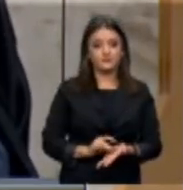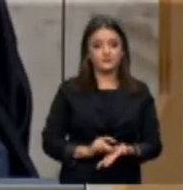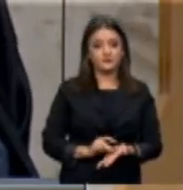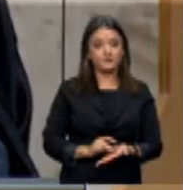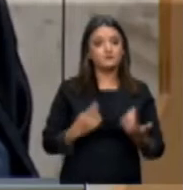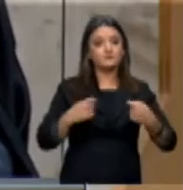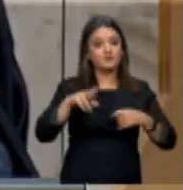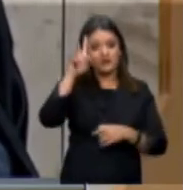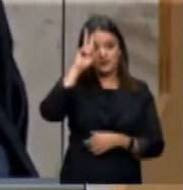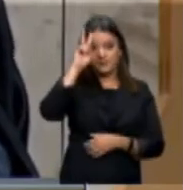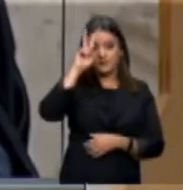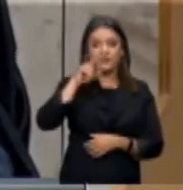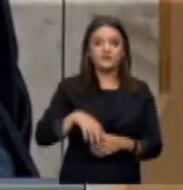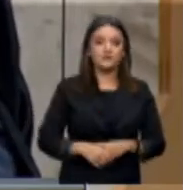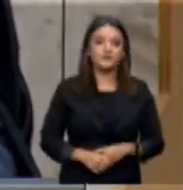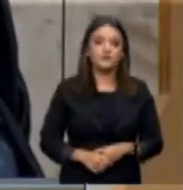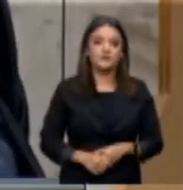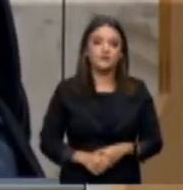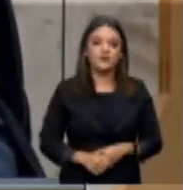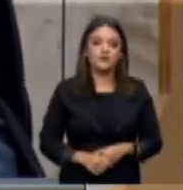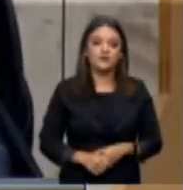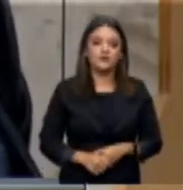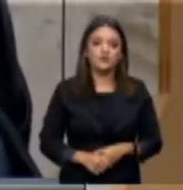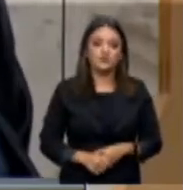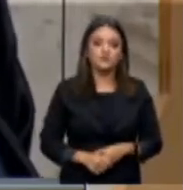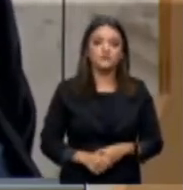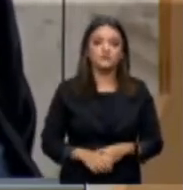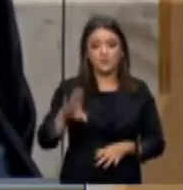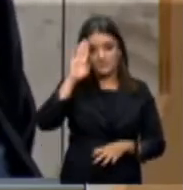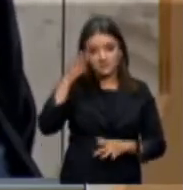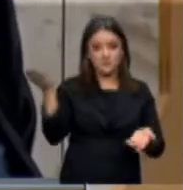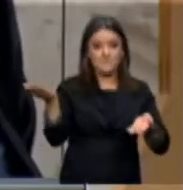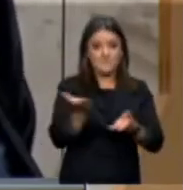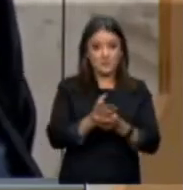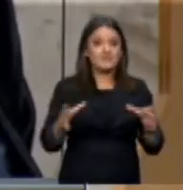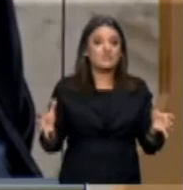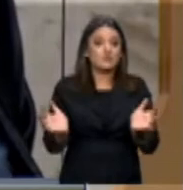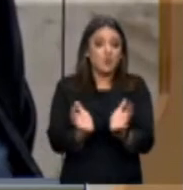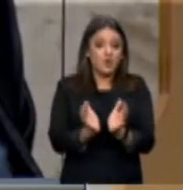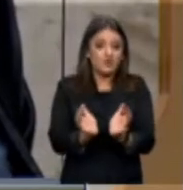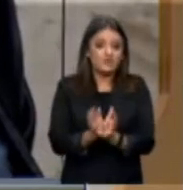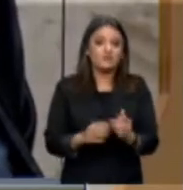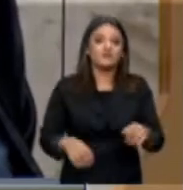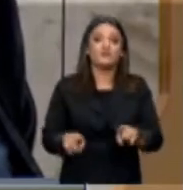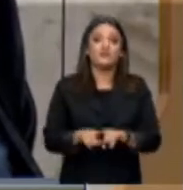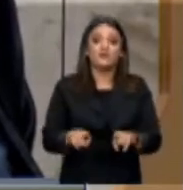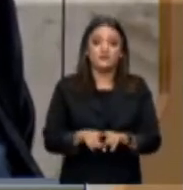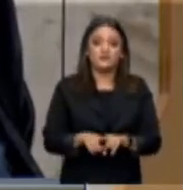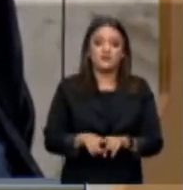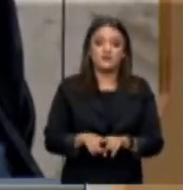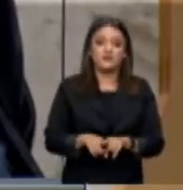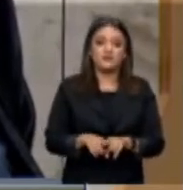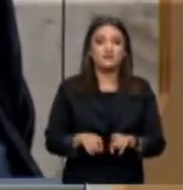esquecer que, especialmente nas ações coletivas e mesmo nas ações